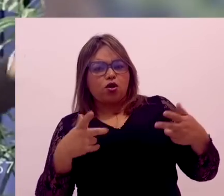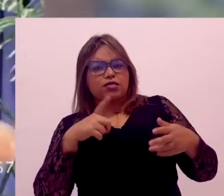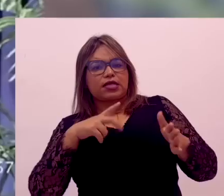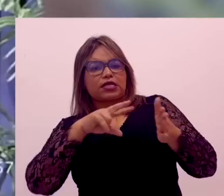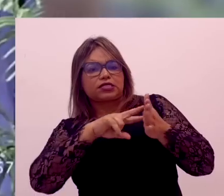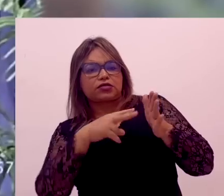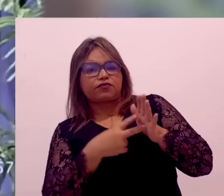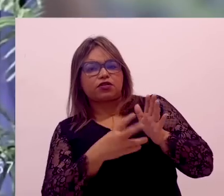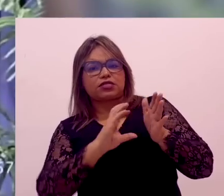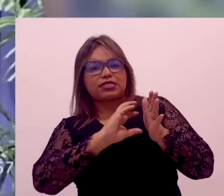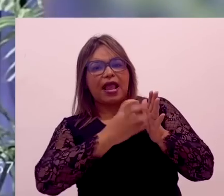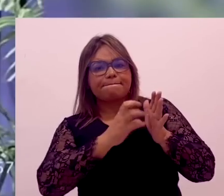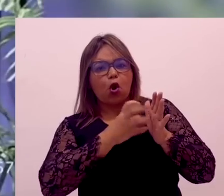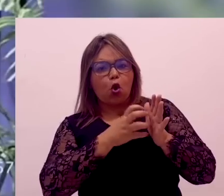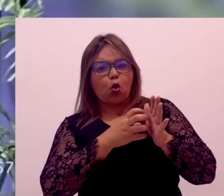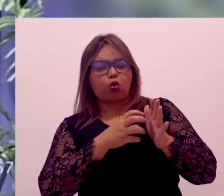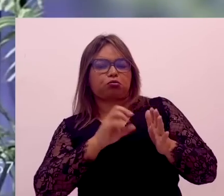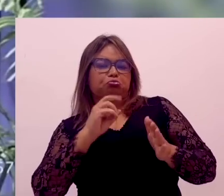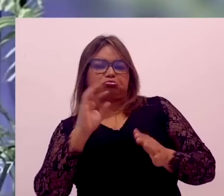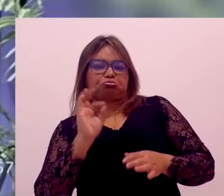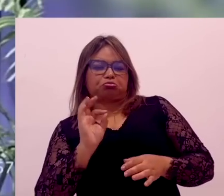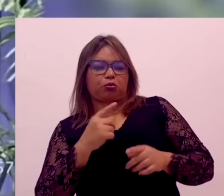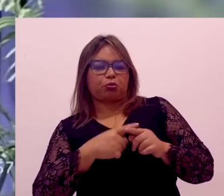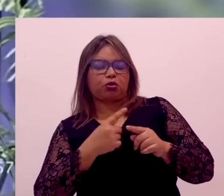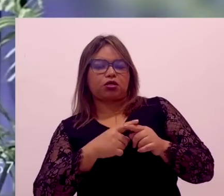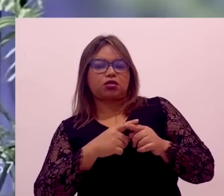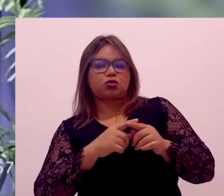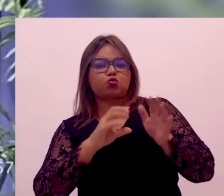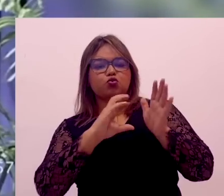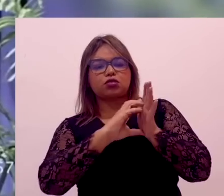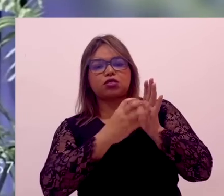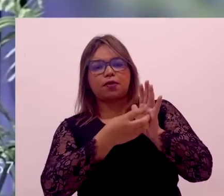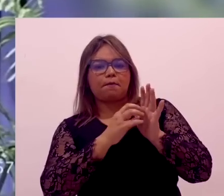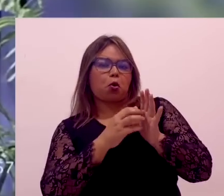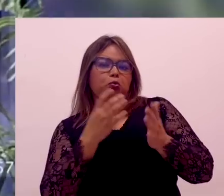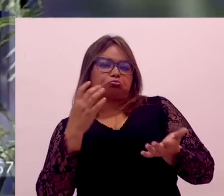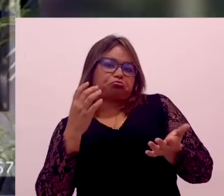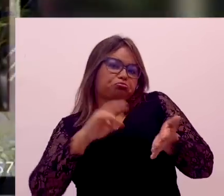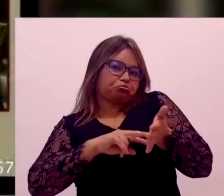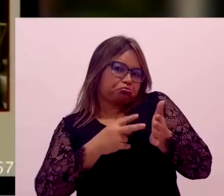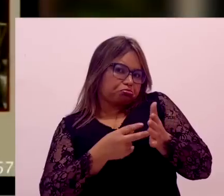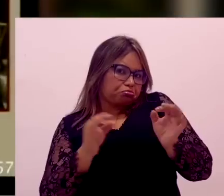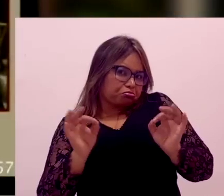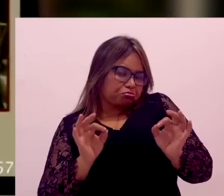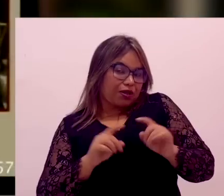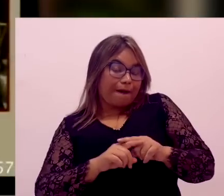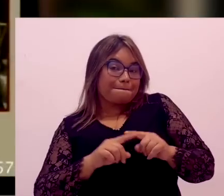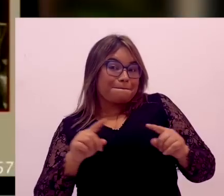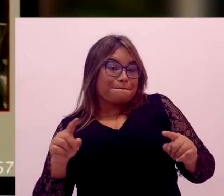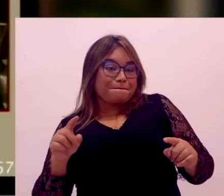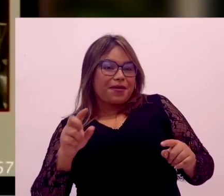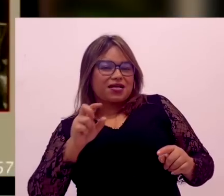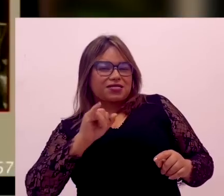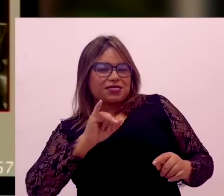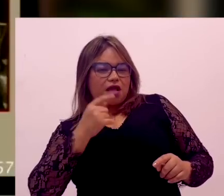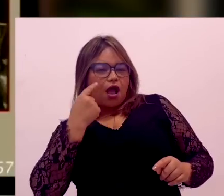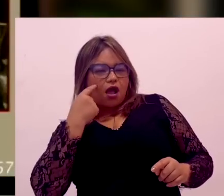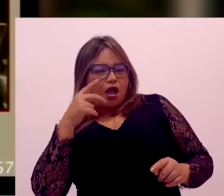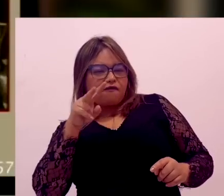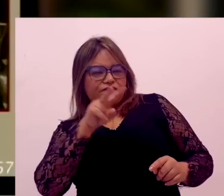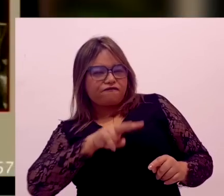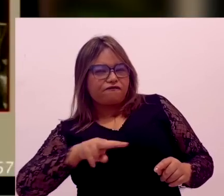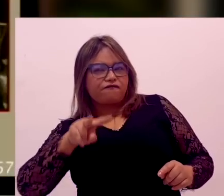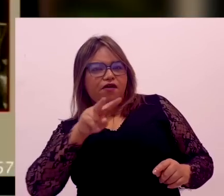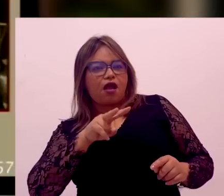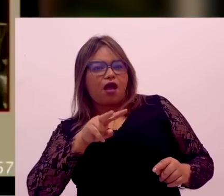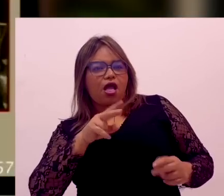nada, mas é interessante saber, é como se a gente lesse uma outra linguagem. Bem, aqui estão alguns